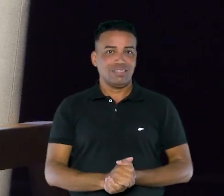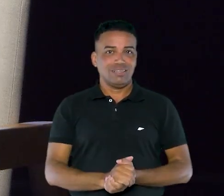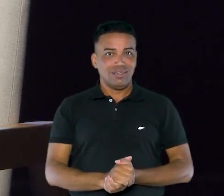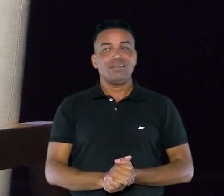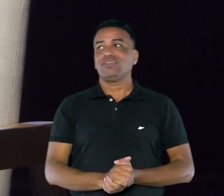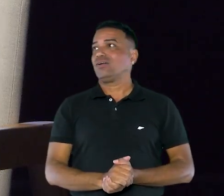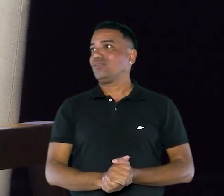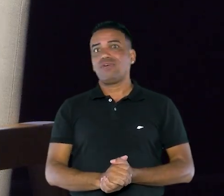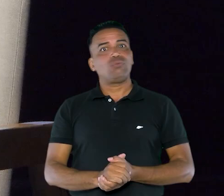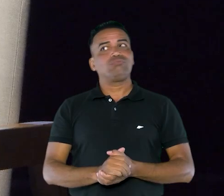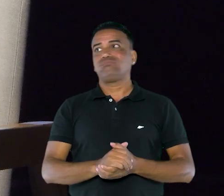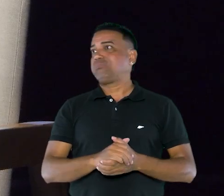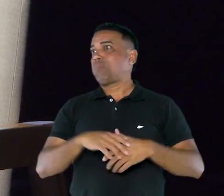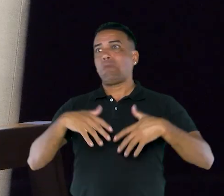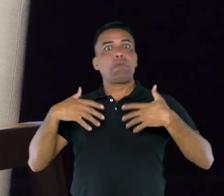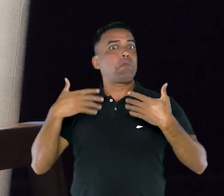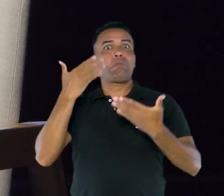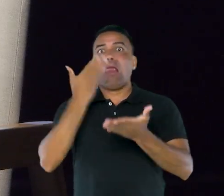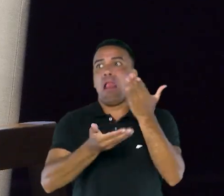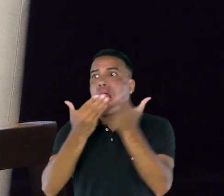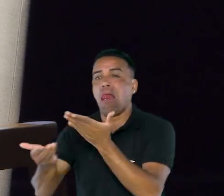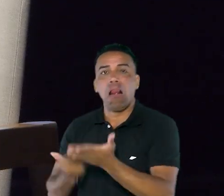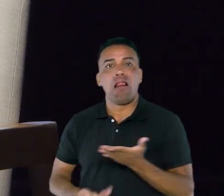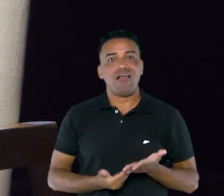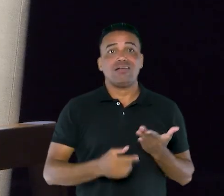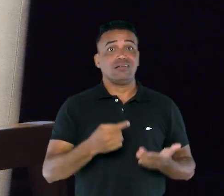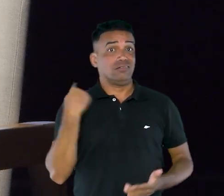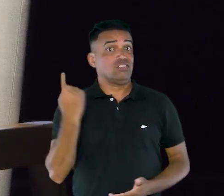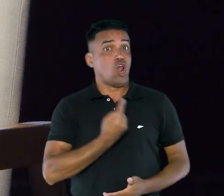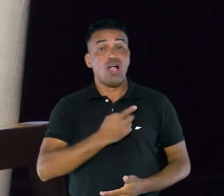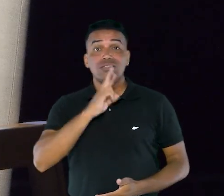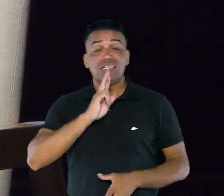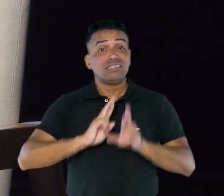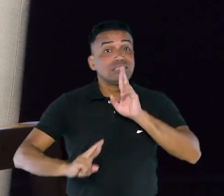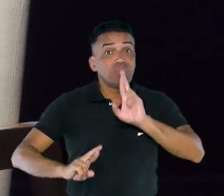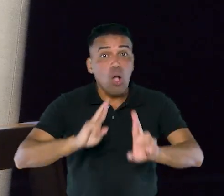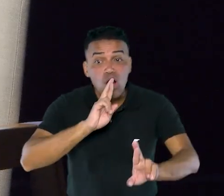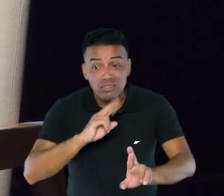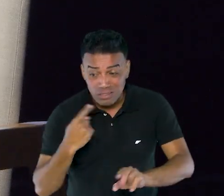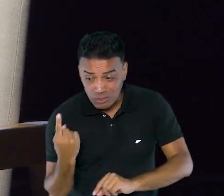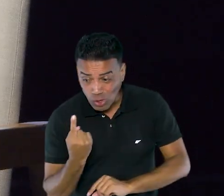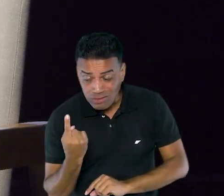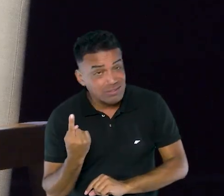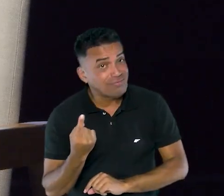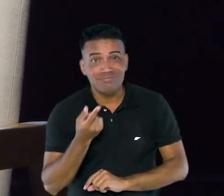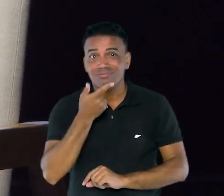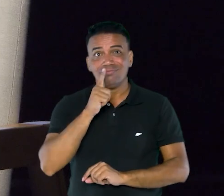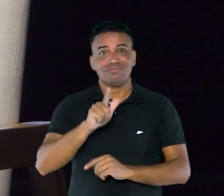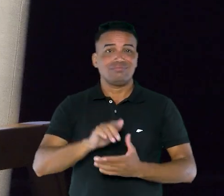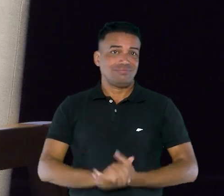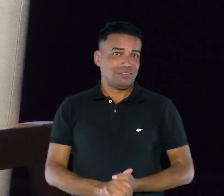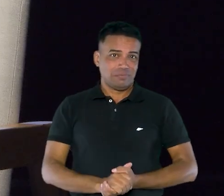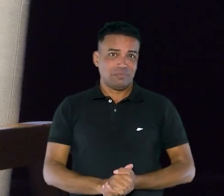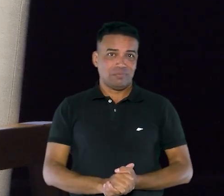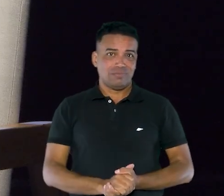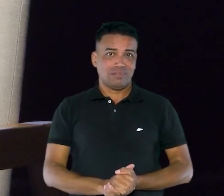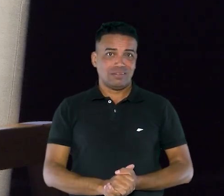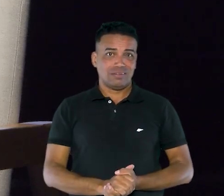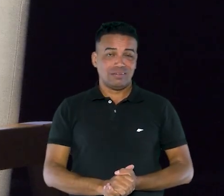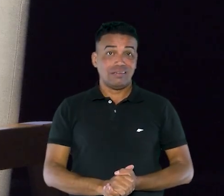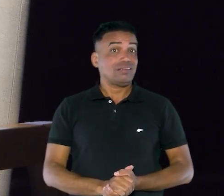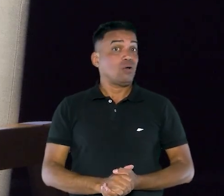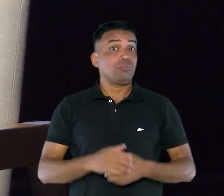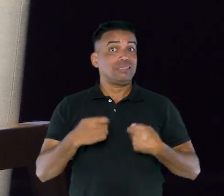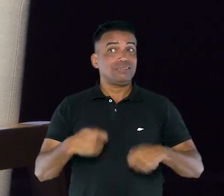como bigornas sobre a nossa cabeça, e a gente não tem solução individual para isso. Guarda-chuva não